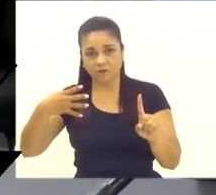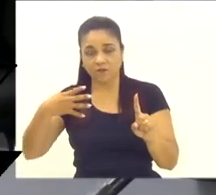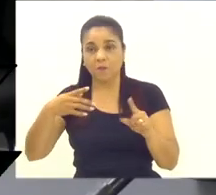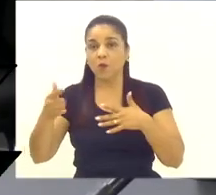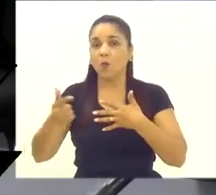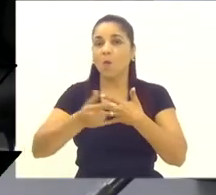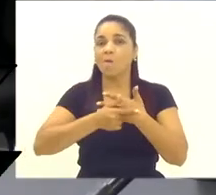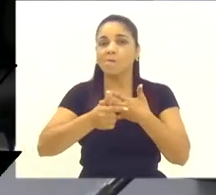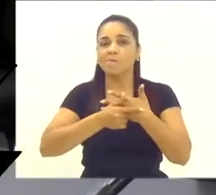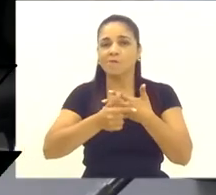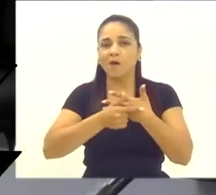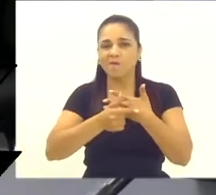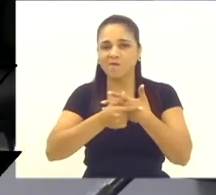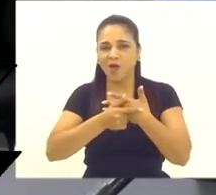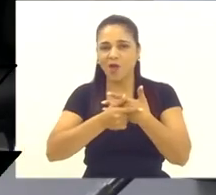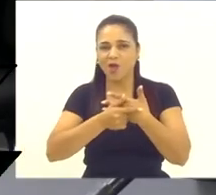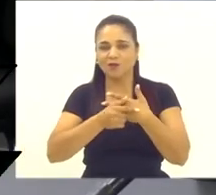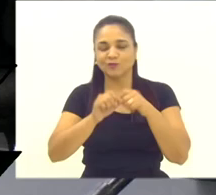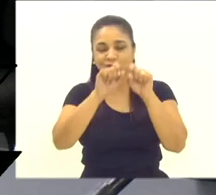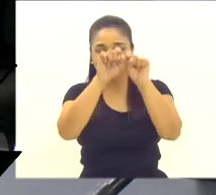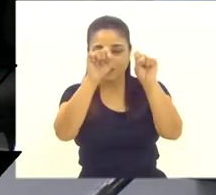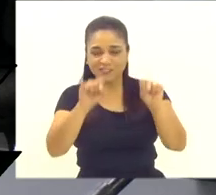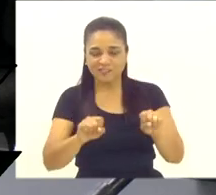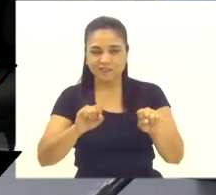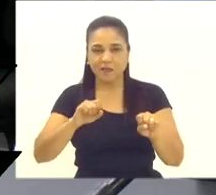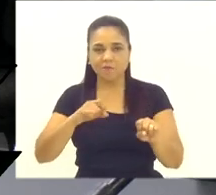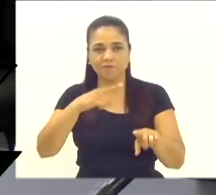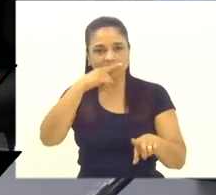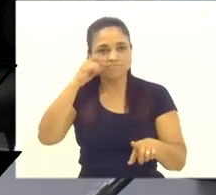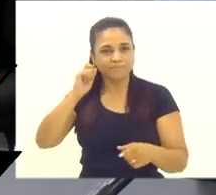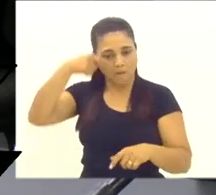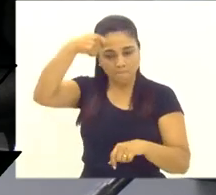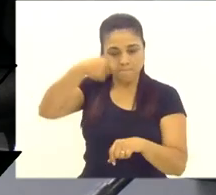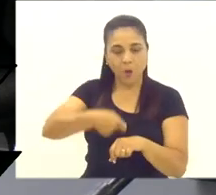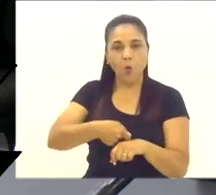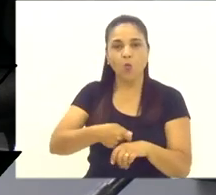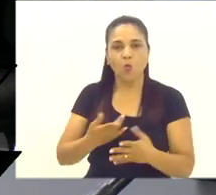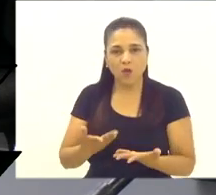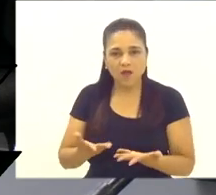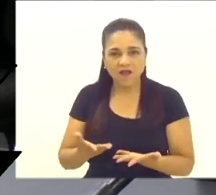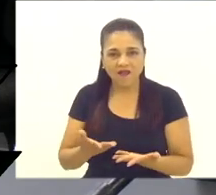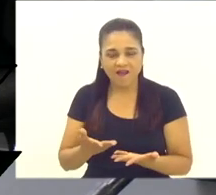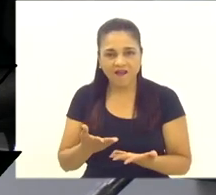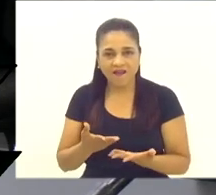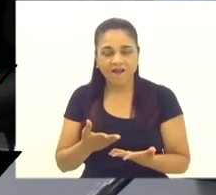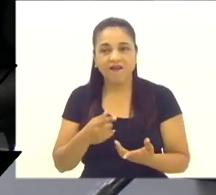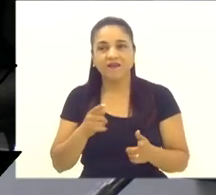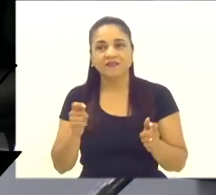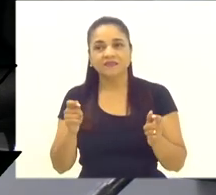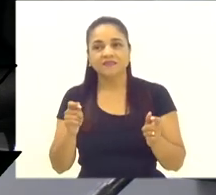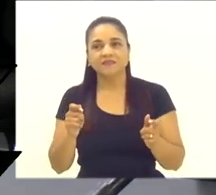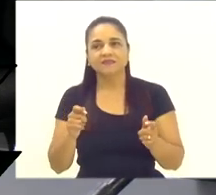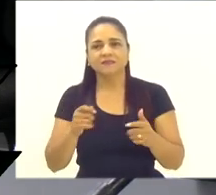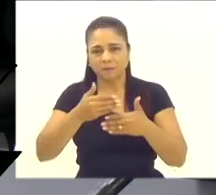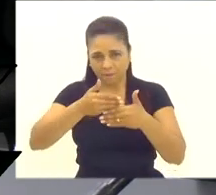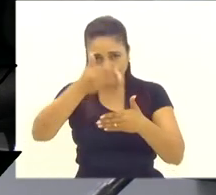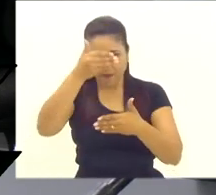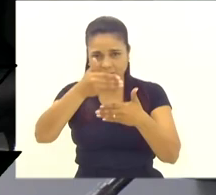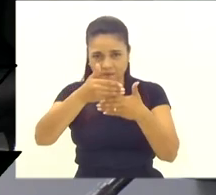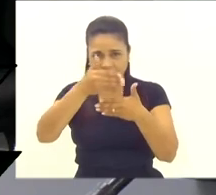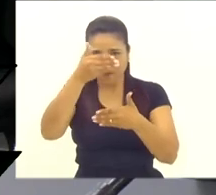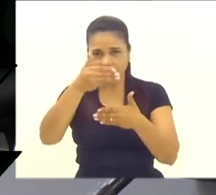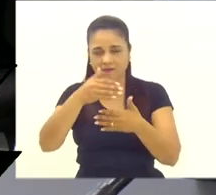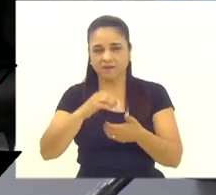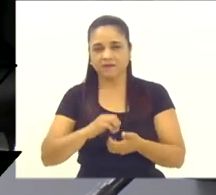na manutenção do sistema político patriarcal e apesar aí pode passar para o próximo